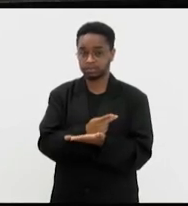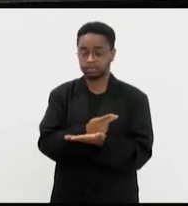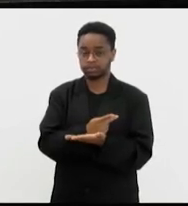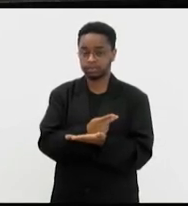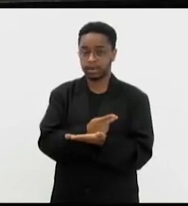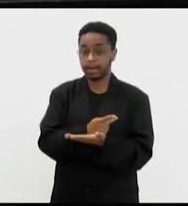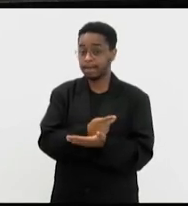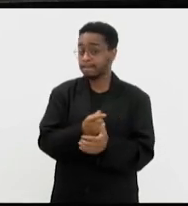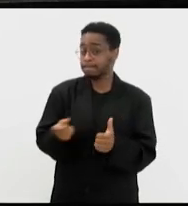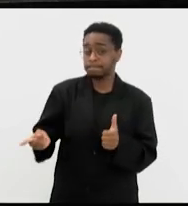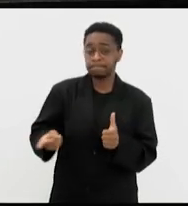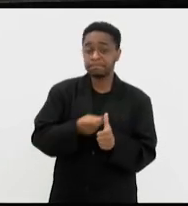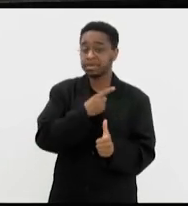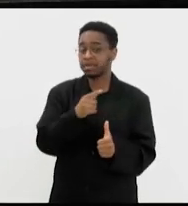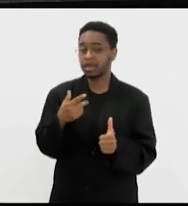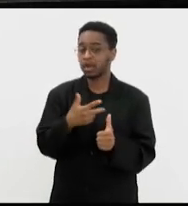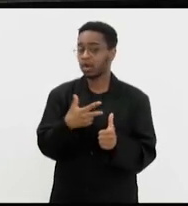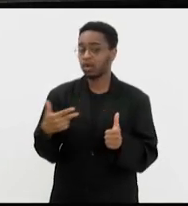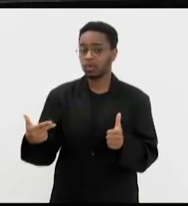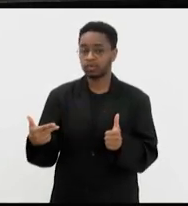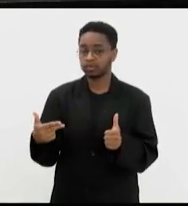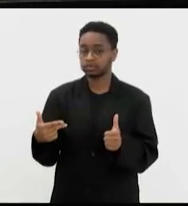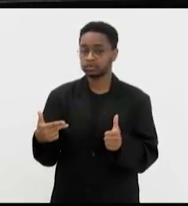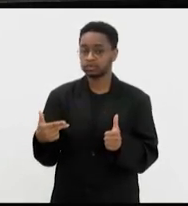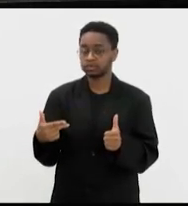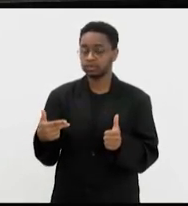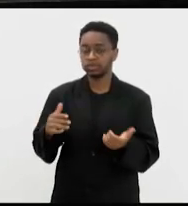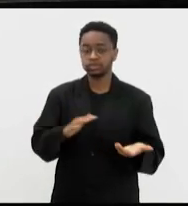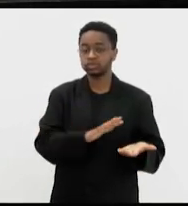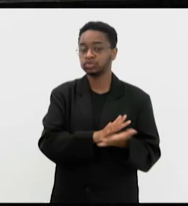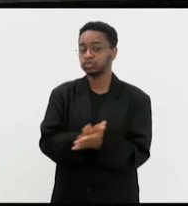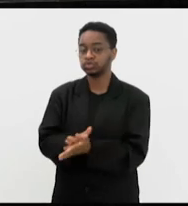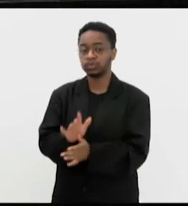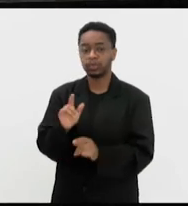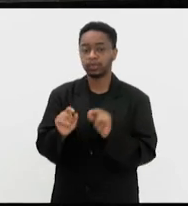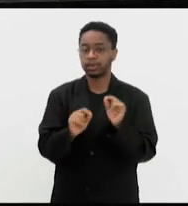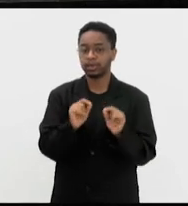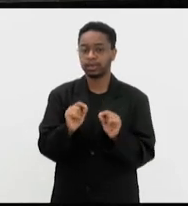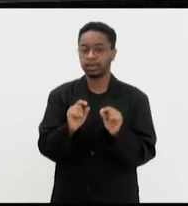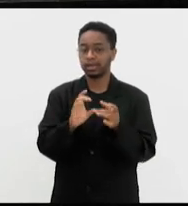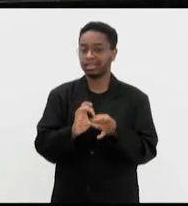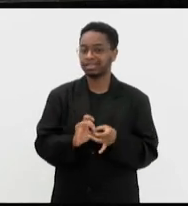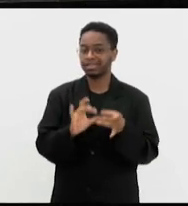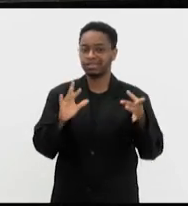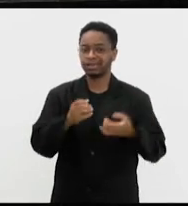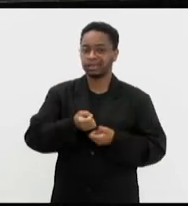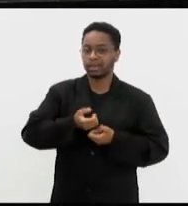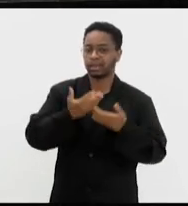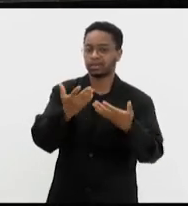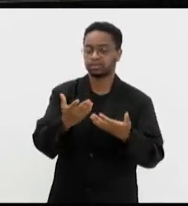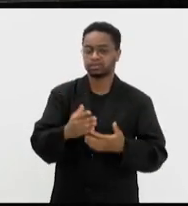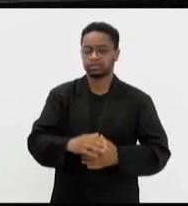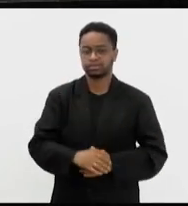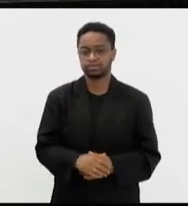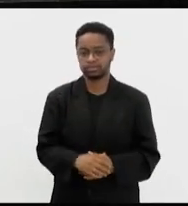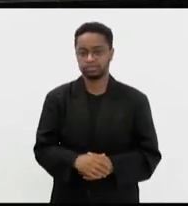primeira coisa que é assassinada é a liberdade de